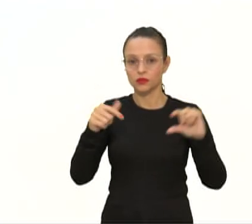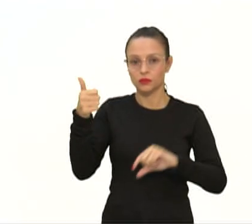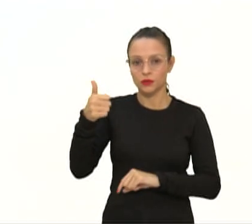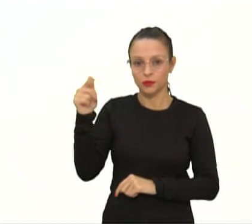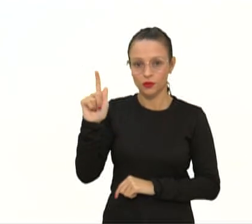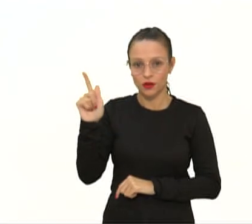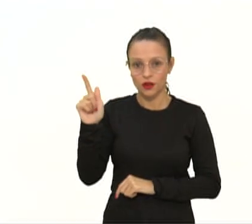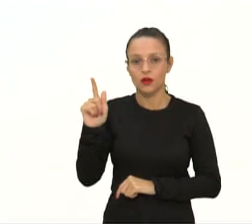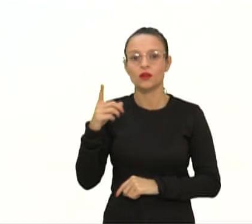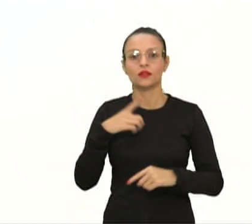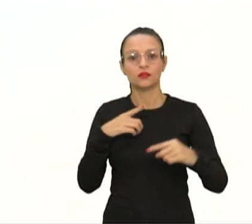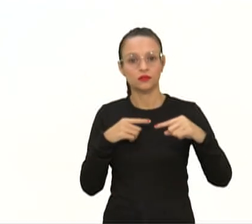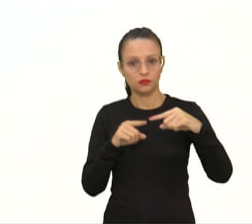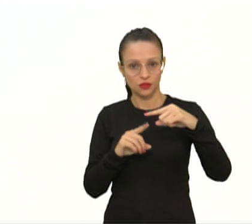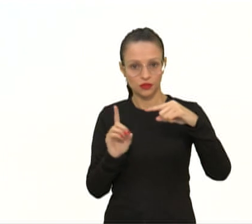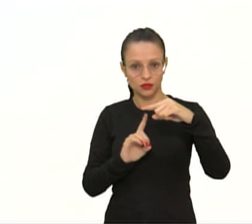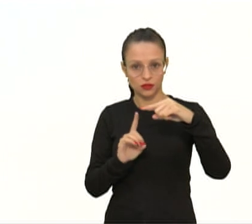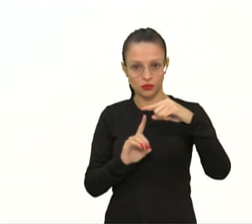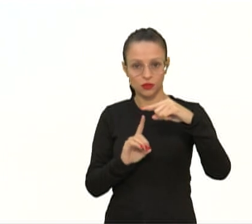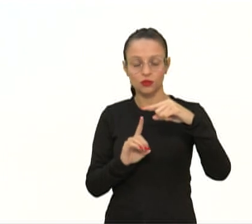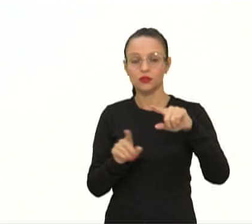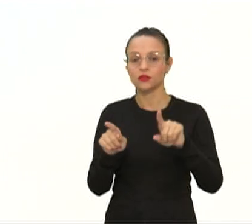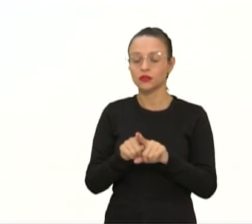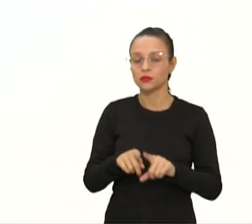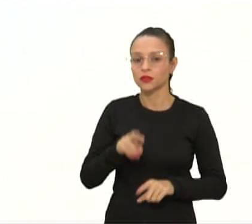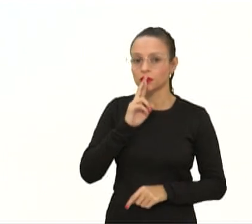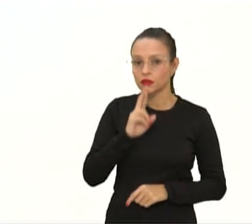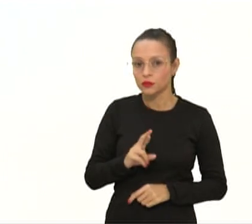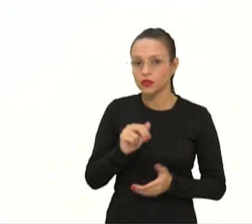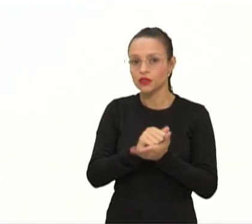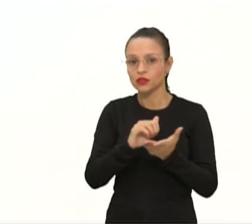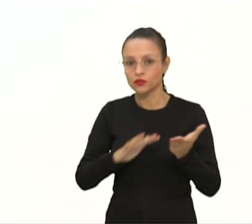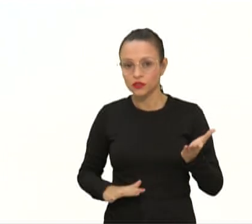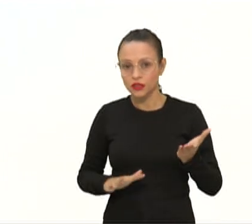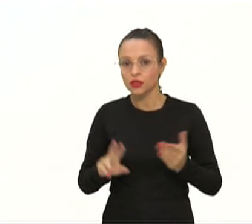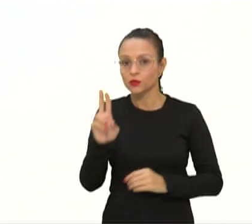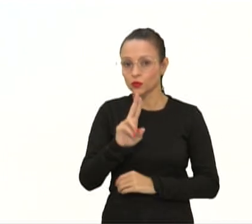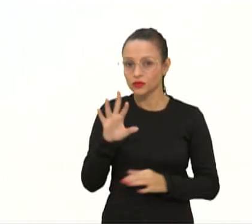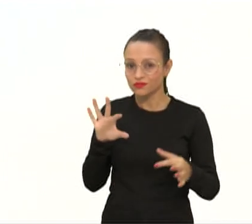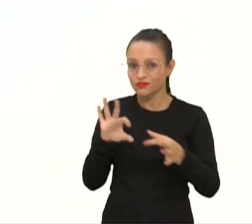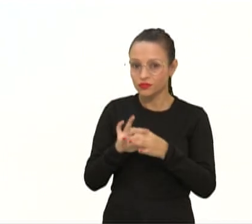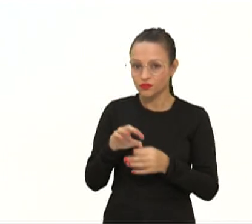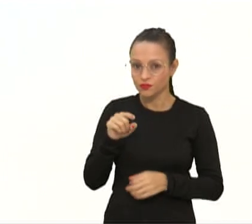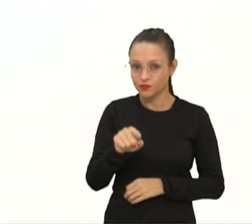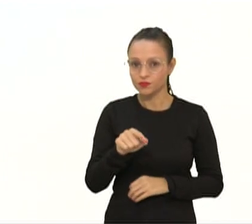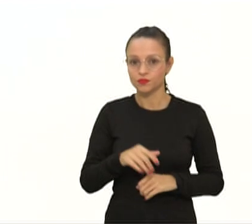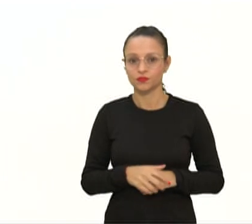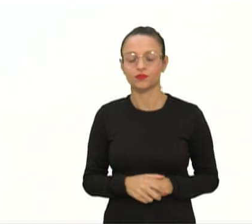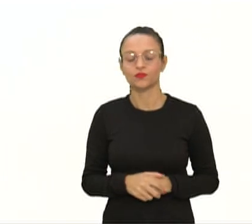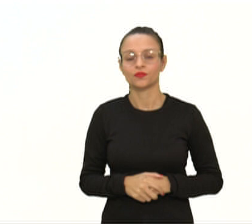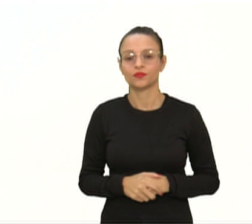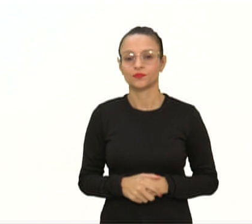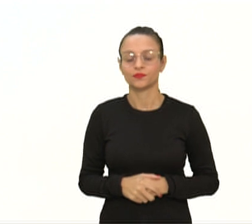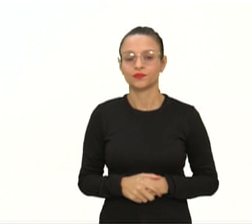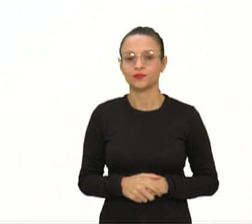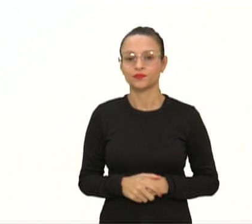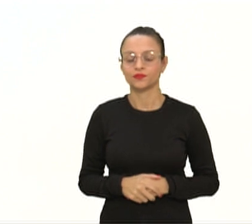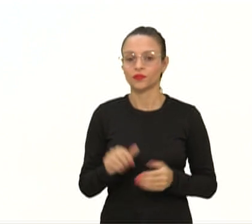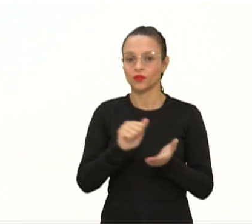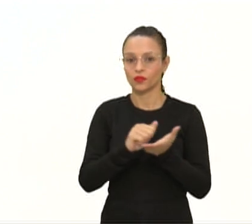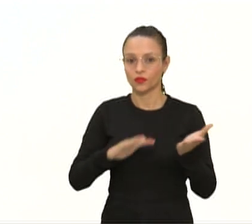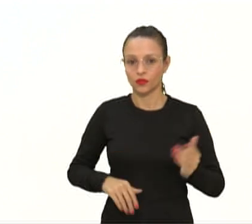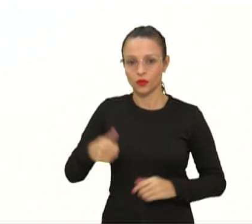denominadores, né? E resolver as situações problema também usando esse tipo de equação. Então, vamos lá. O